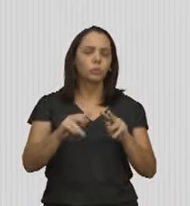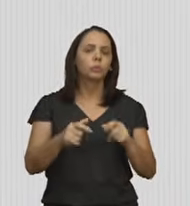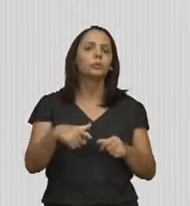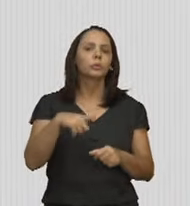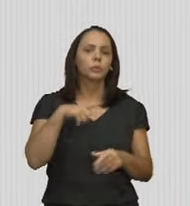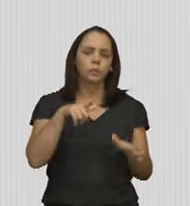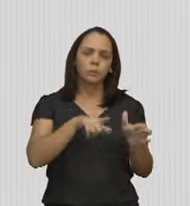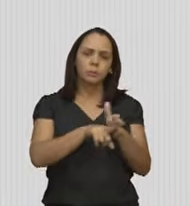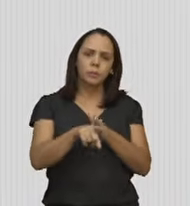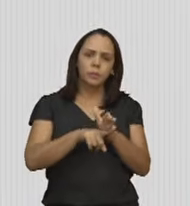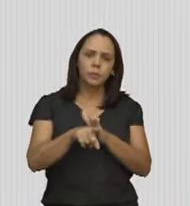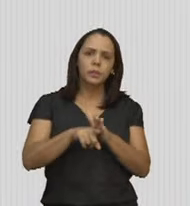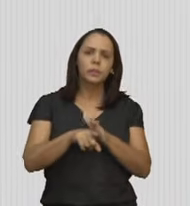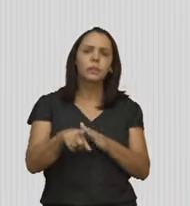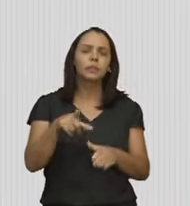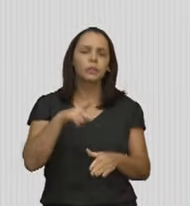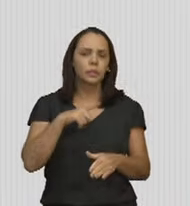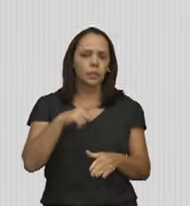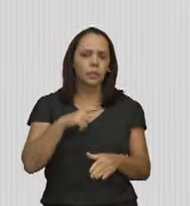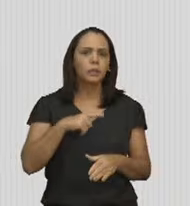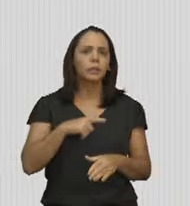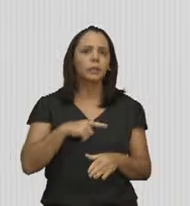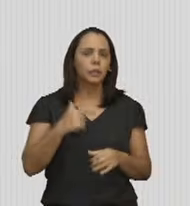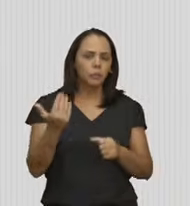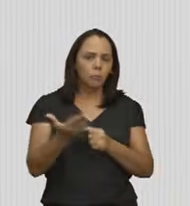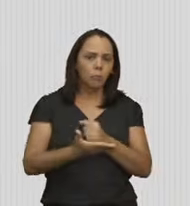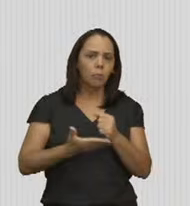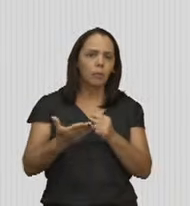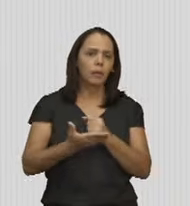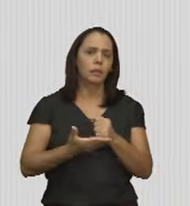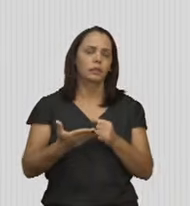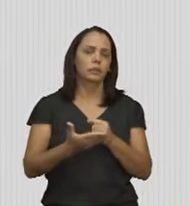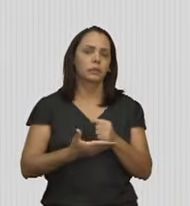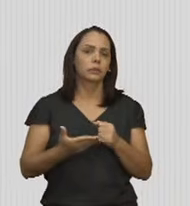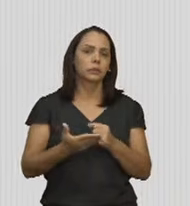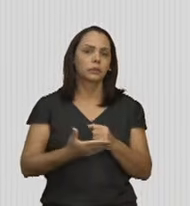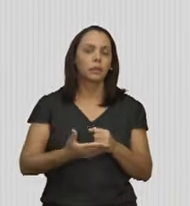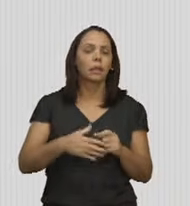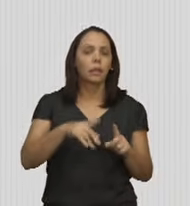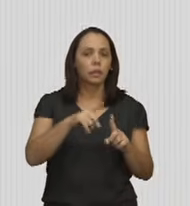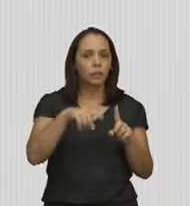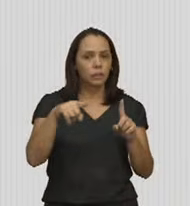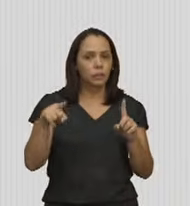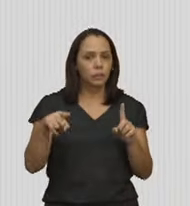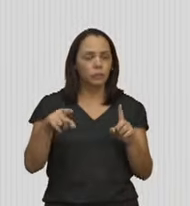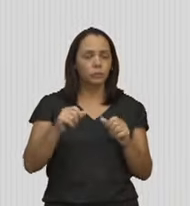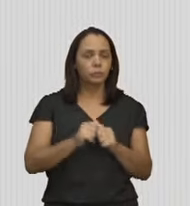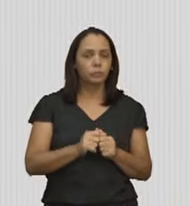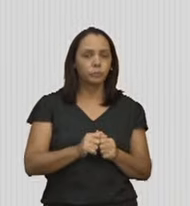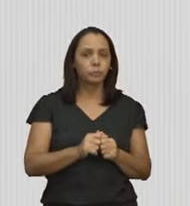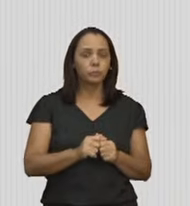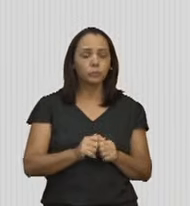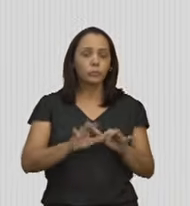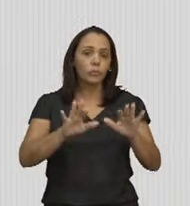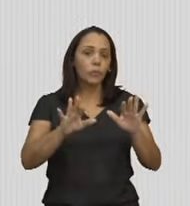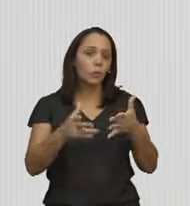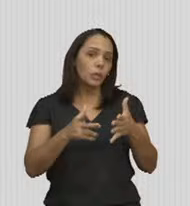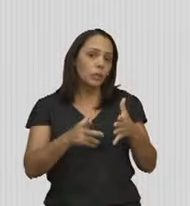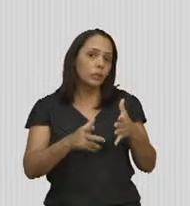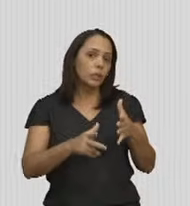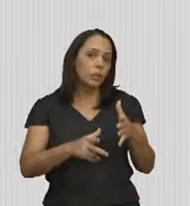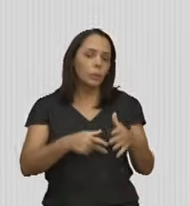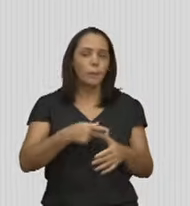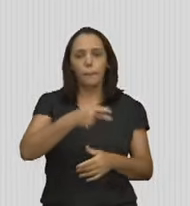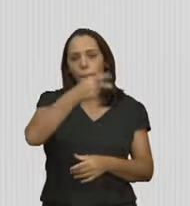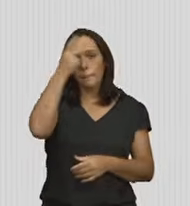coisa é boa porque a gente tem uma afinidade com essa coisa. Tudo que a gente faz é baseado em dado, em uma reclamação que você nos manda, em